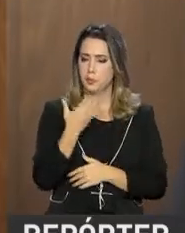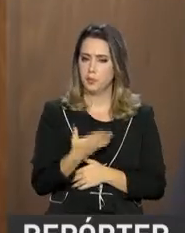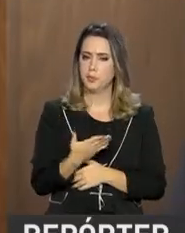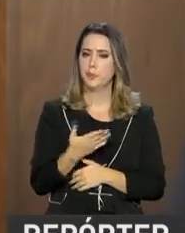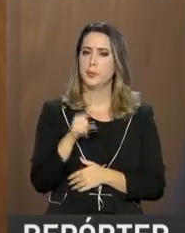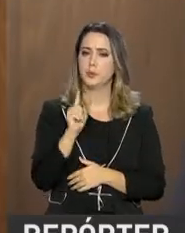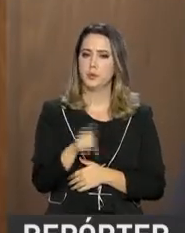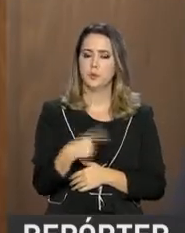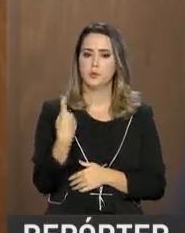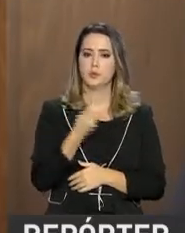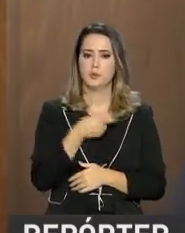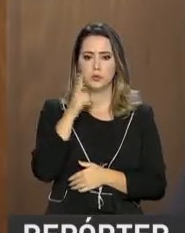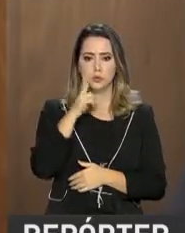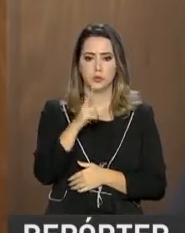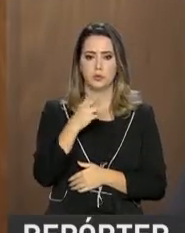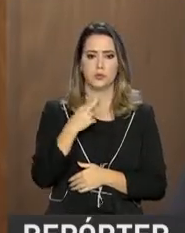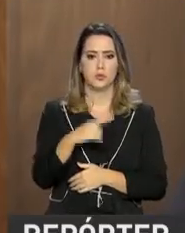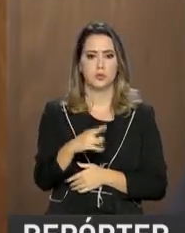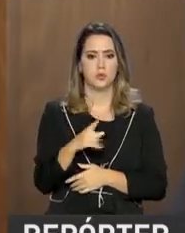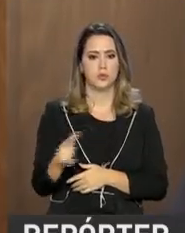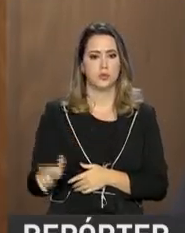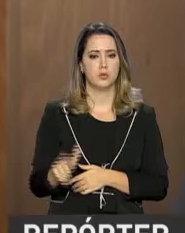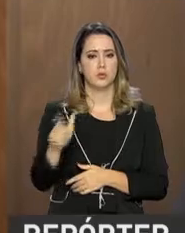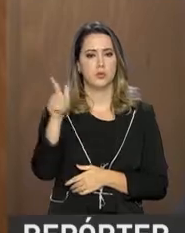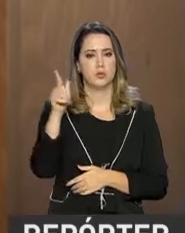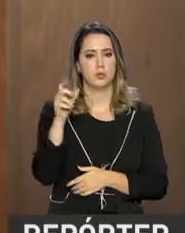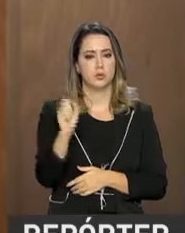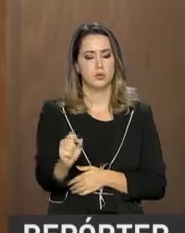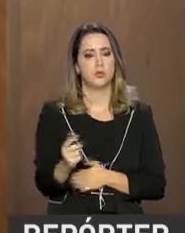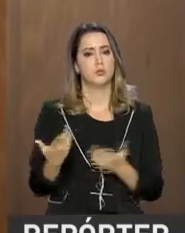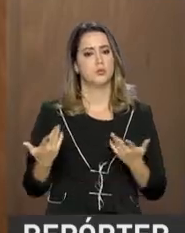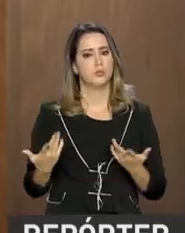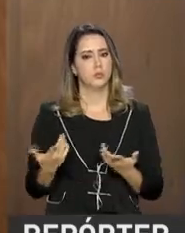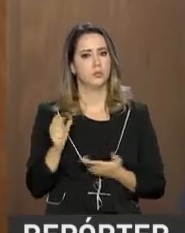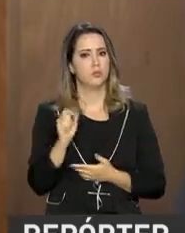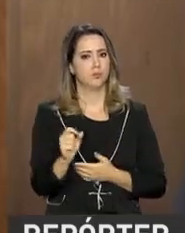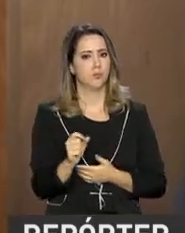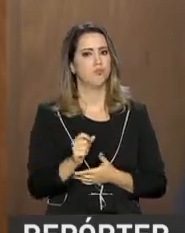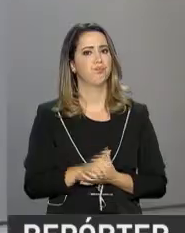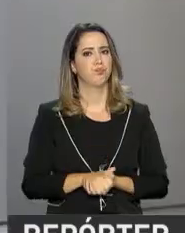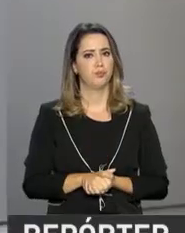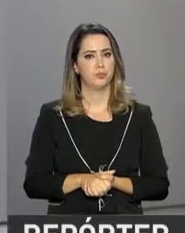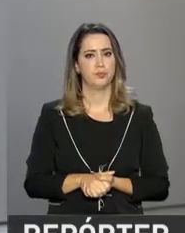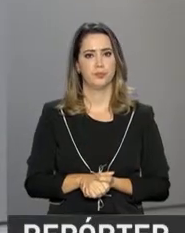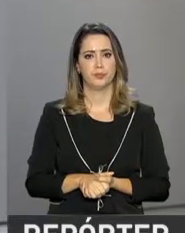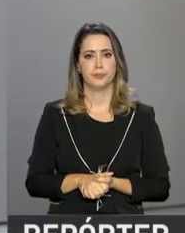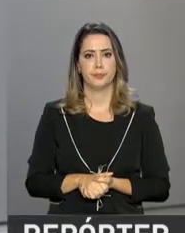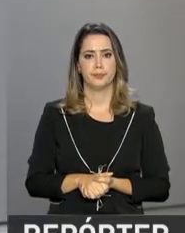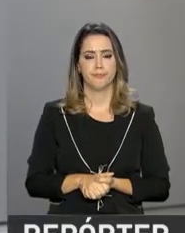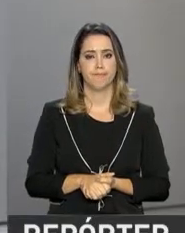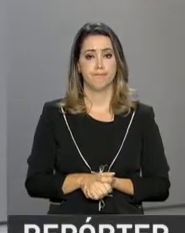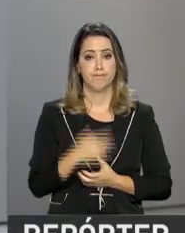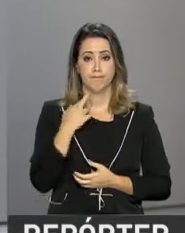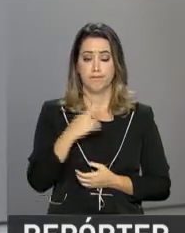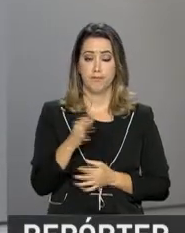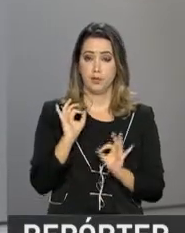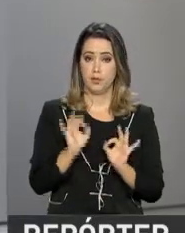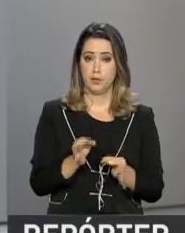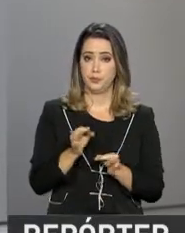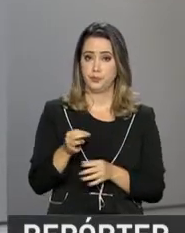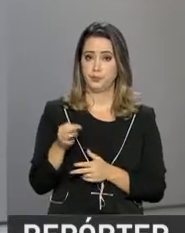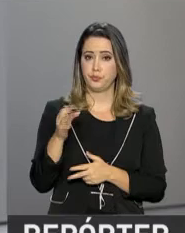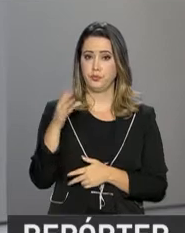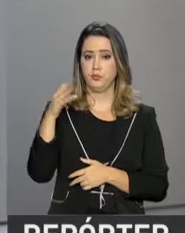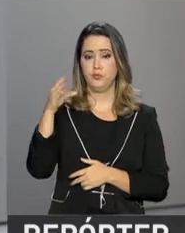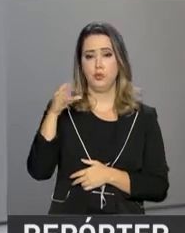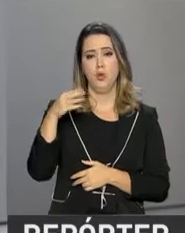santo certa a gente vê o resultado aí de melhoria retórica das empresas estatais o gabarito oficial do exame